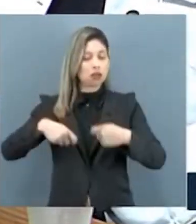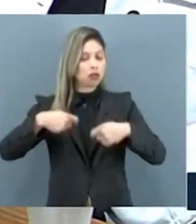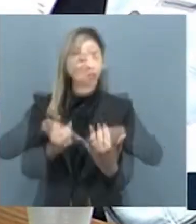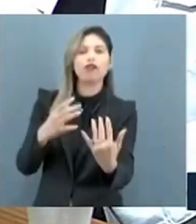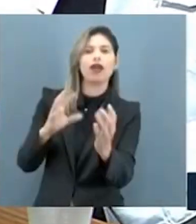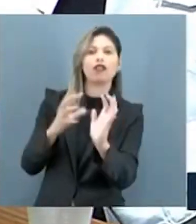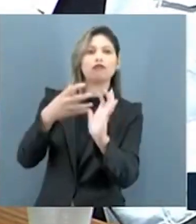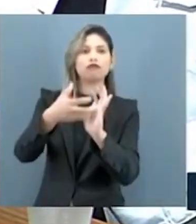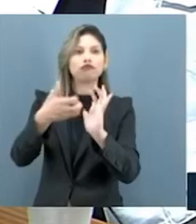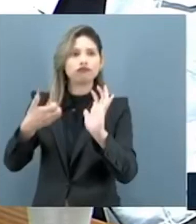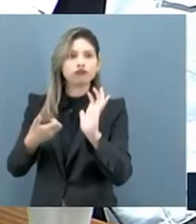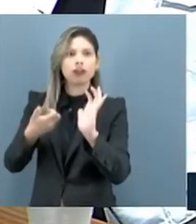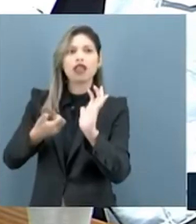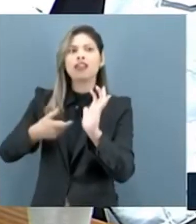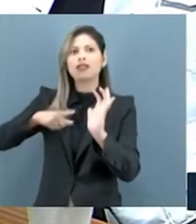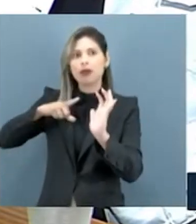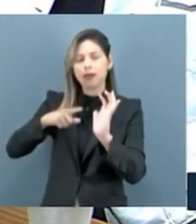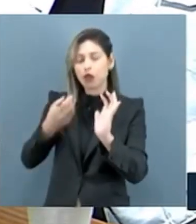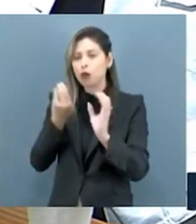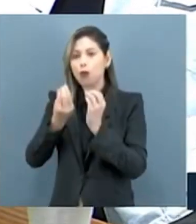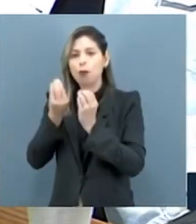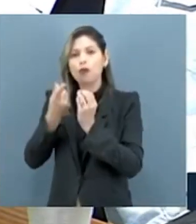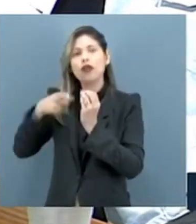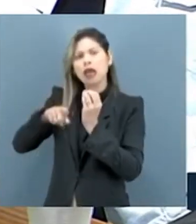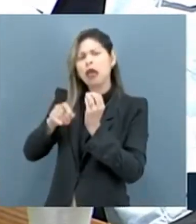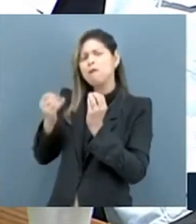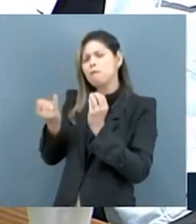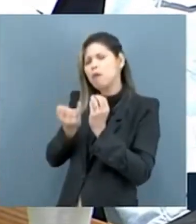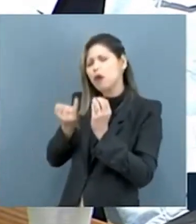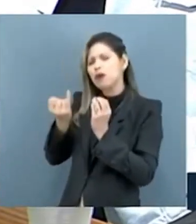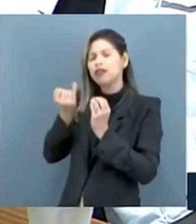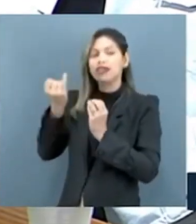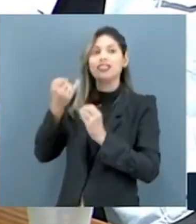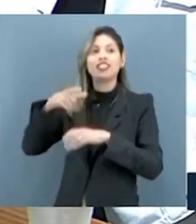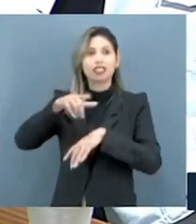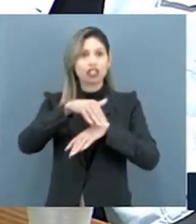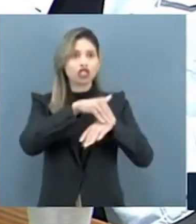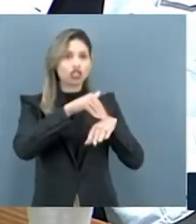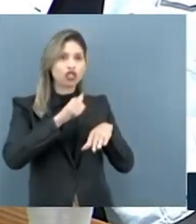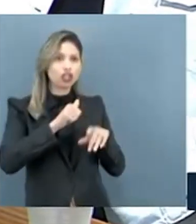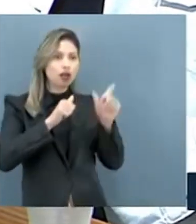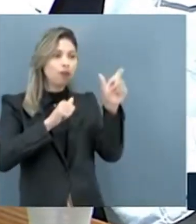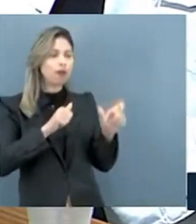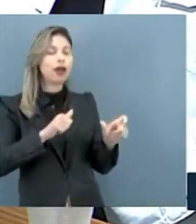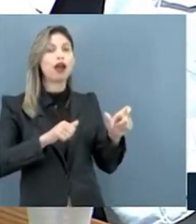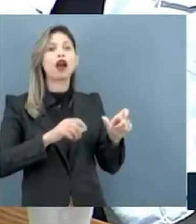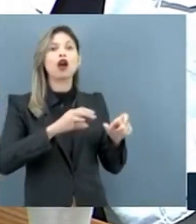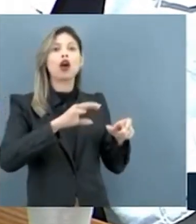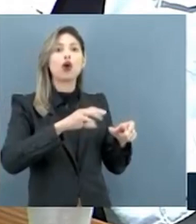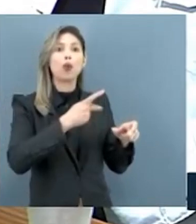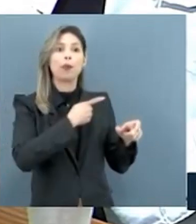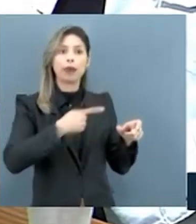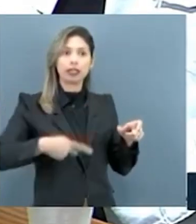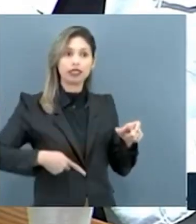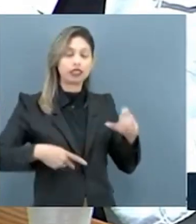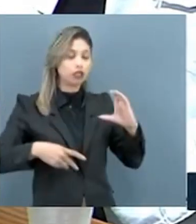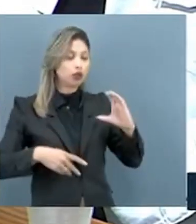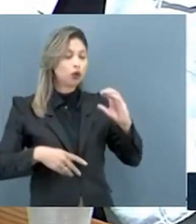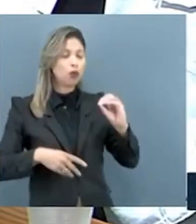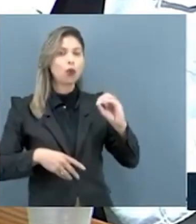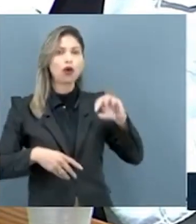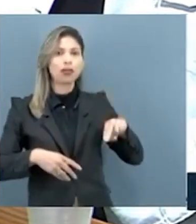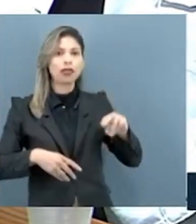corretas então também era muito importante chamar a o presidente da Conab eu não sei se já tá nomeado para vir aqui